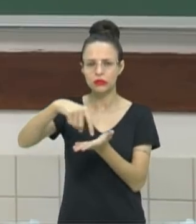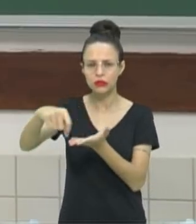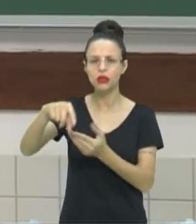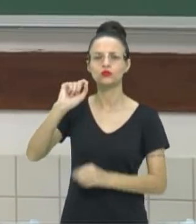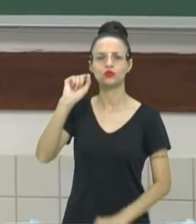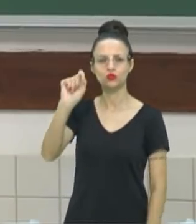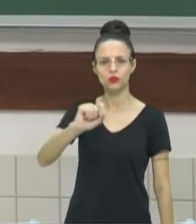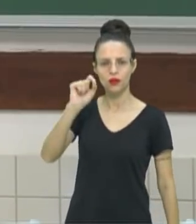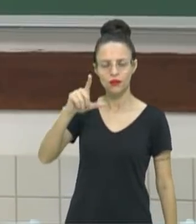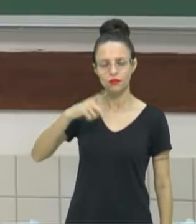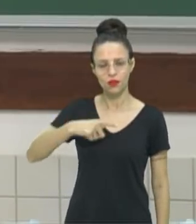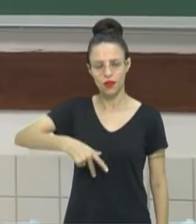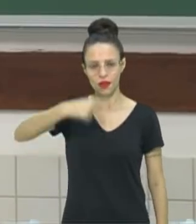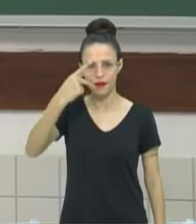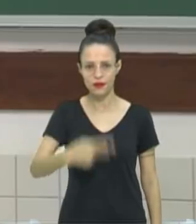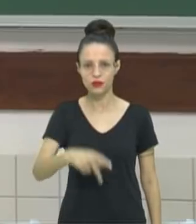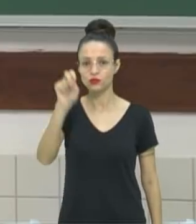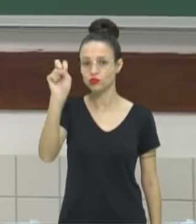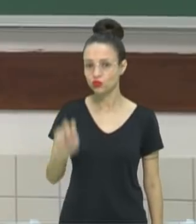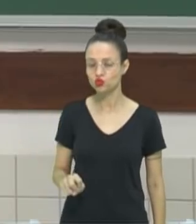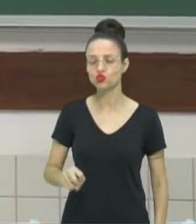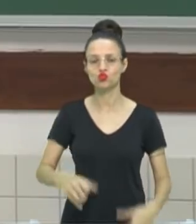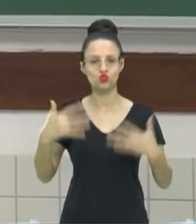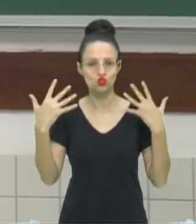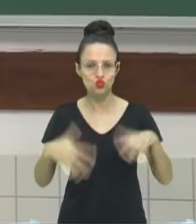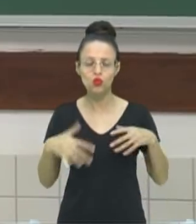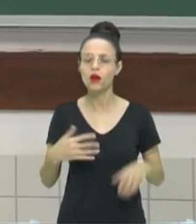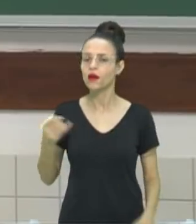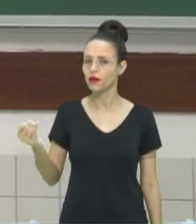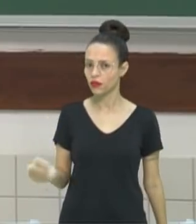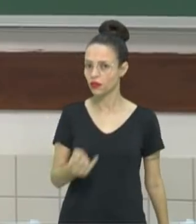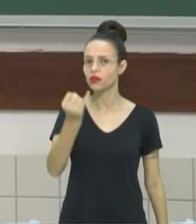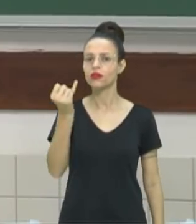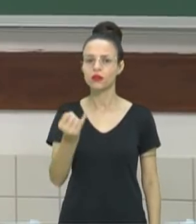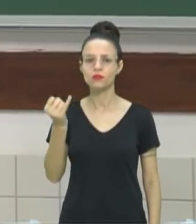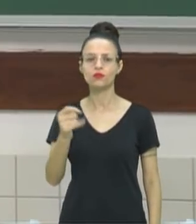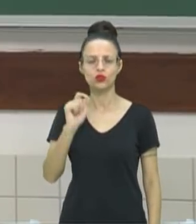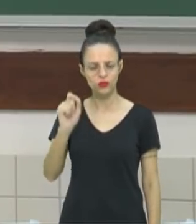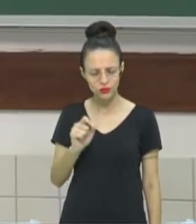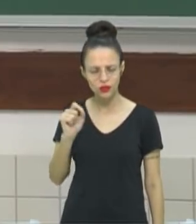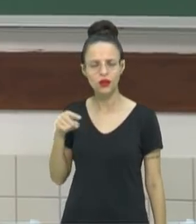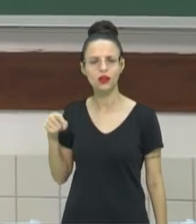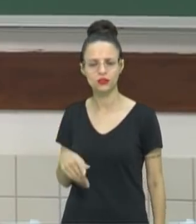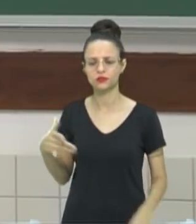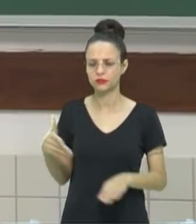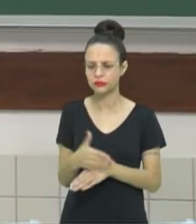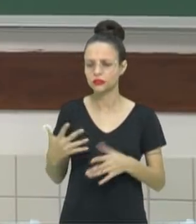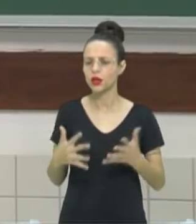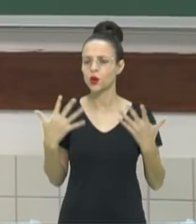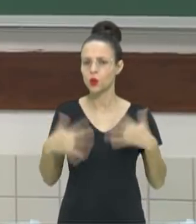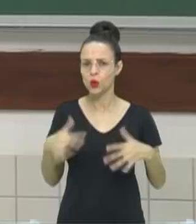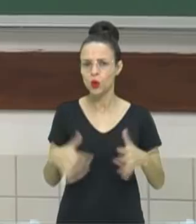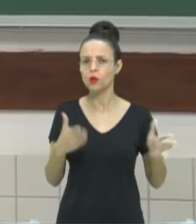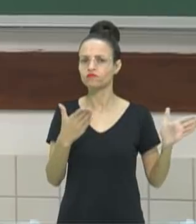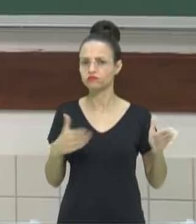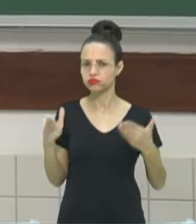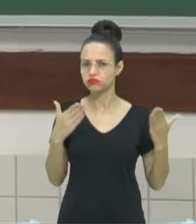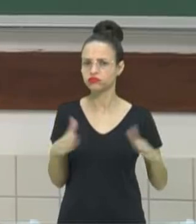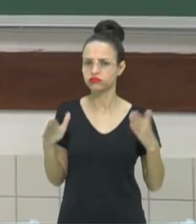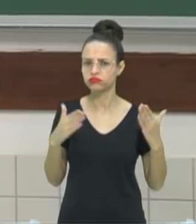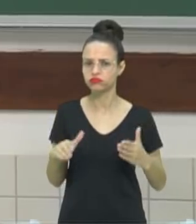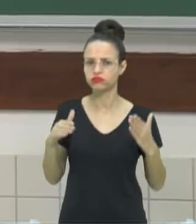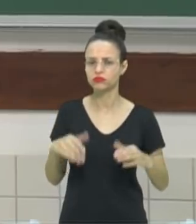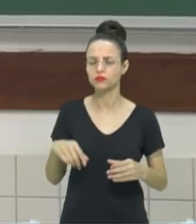nós temos na região sul uma participação extremamente significativa, vamos dizer assim,